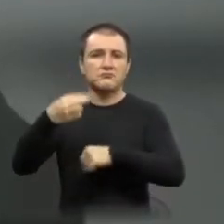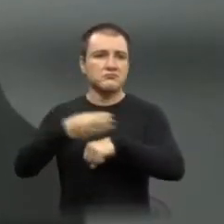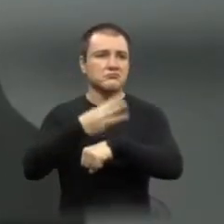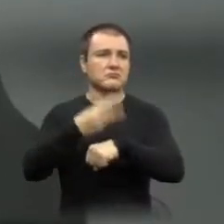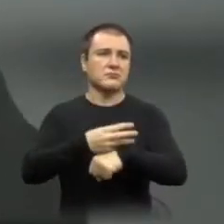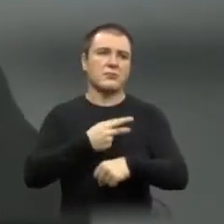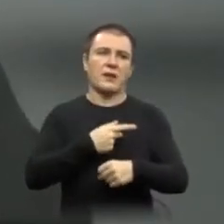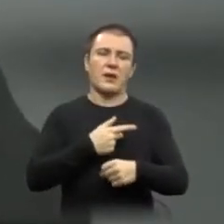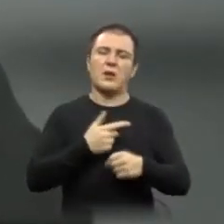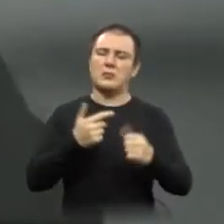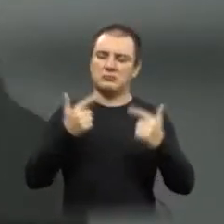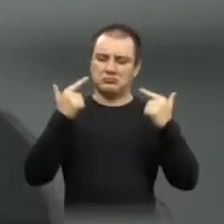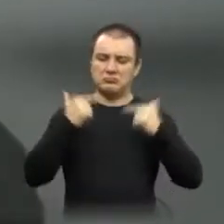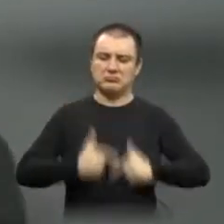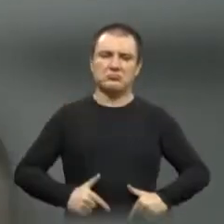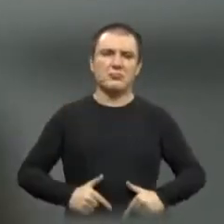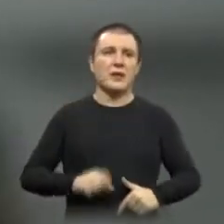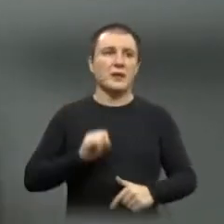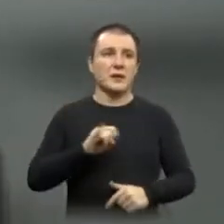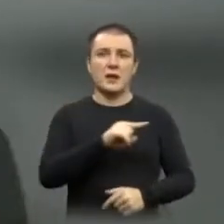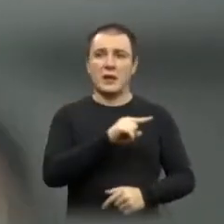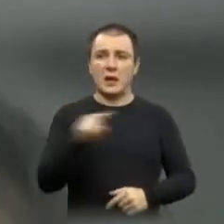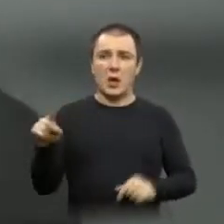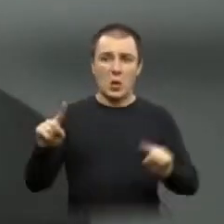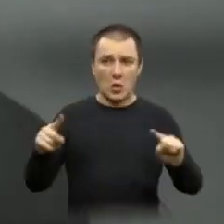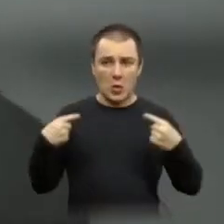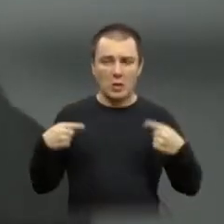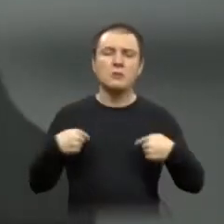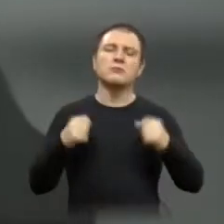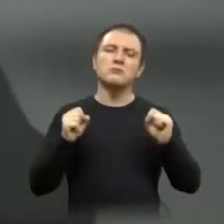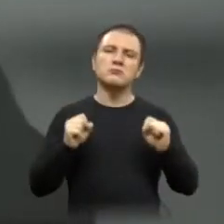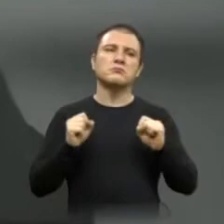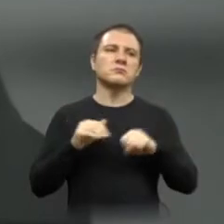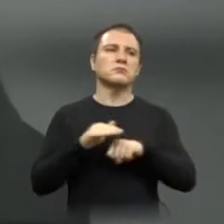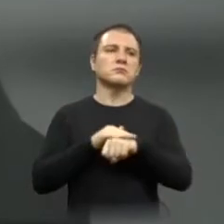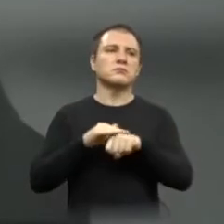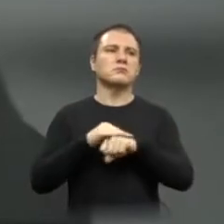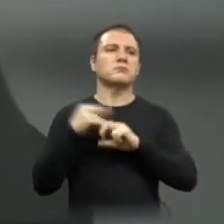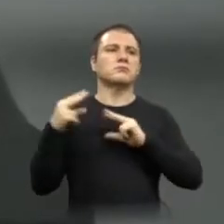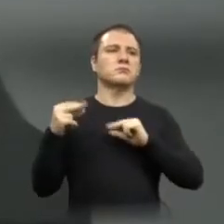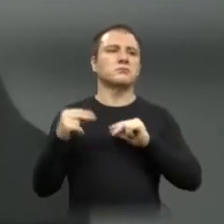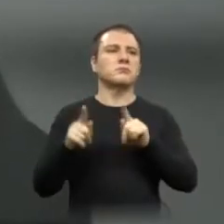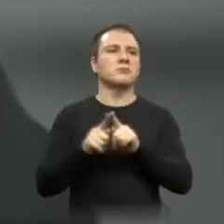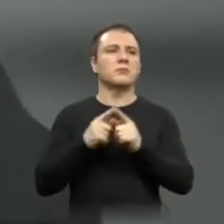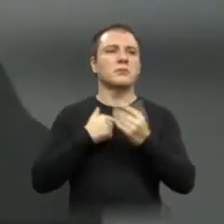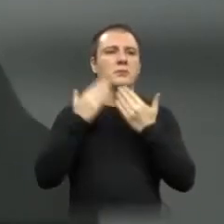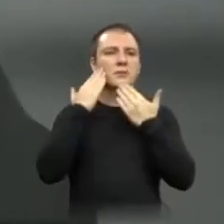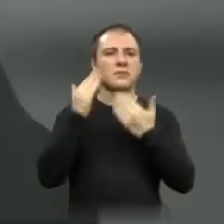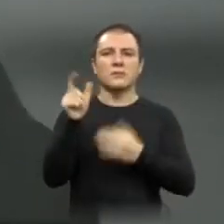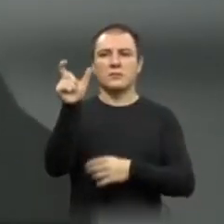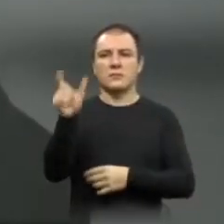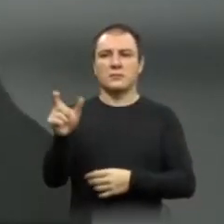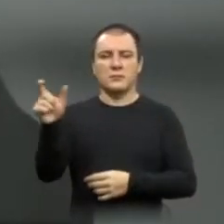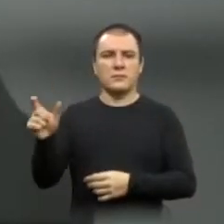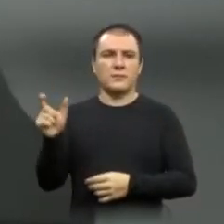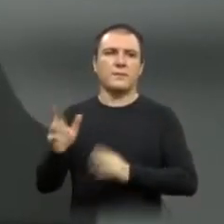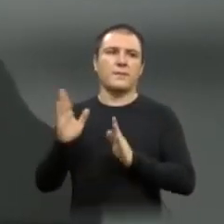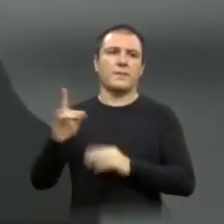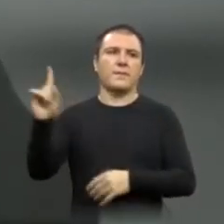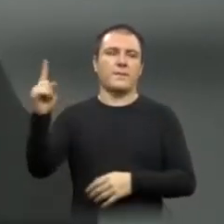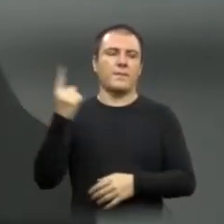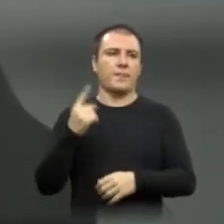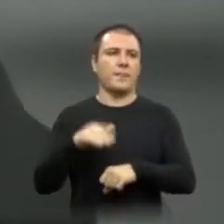no WhatsApp então eu convido qualquer vereador que tem a pouco quer que estão comigo vai vir conversar e agradeço muito a hombridade dos que estão fazendo